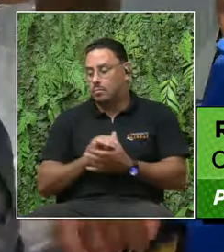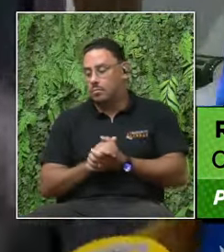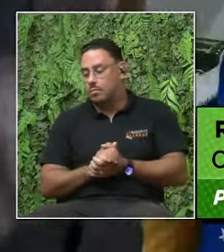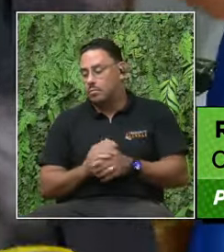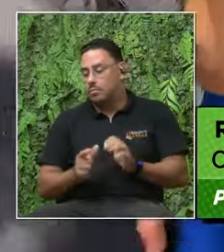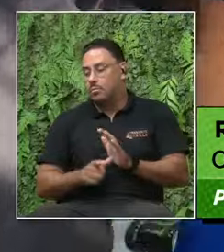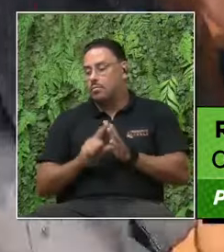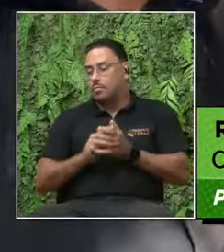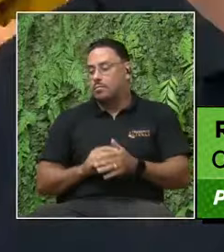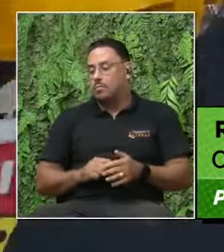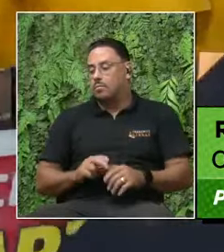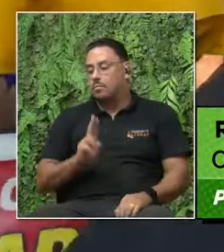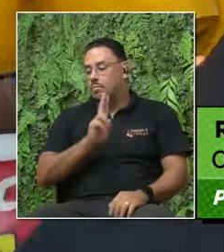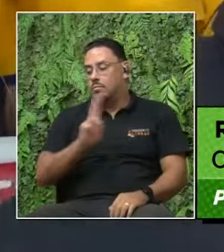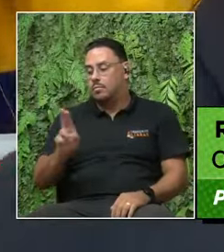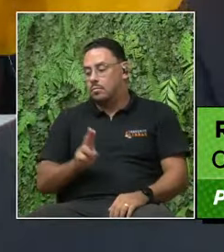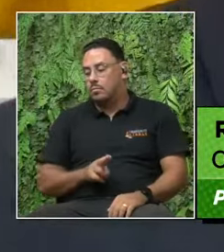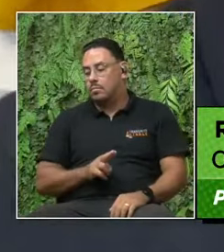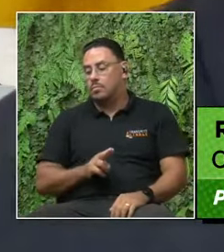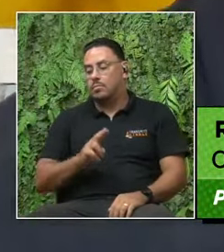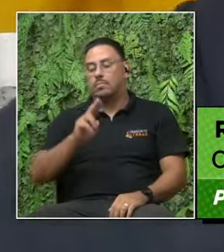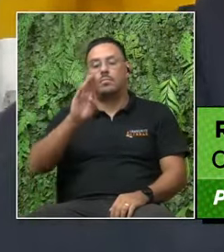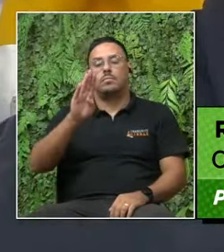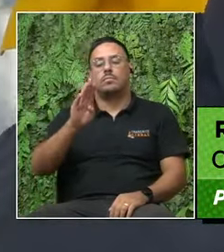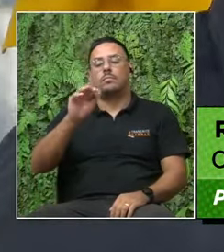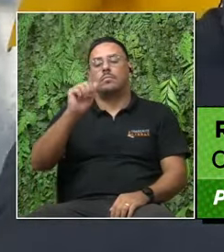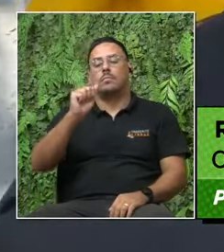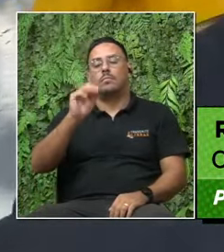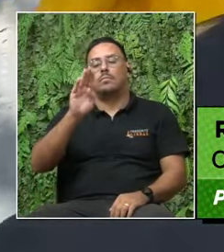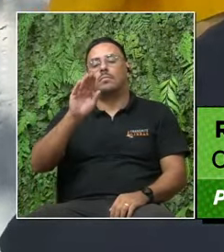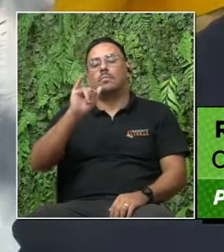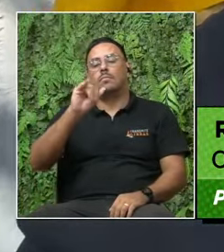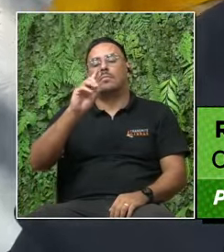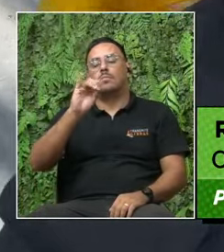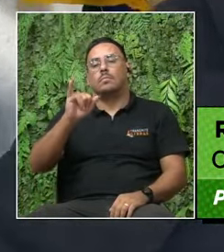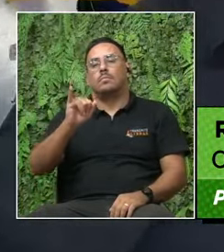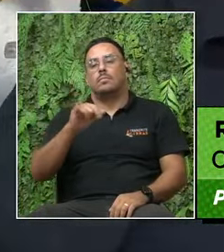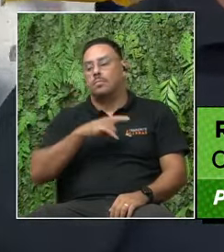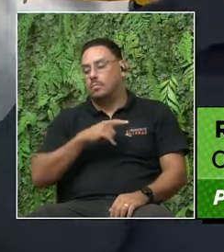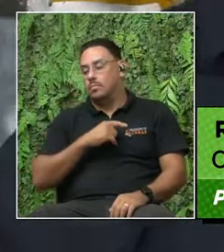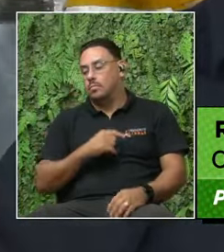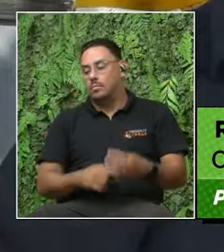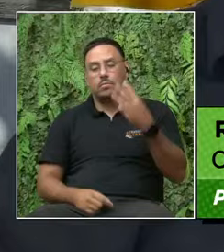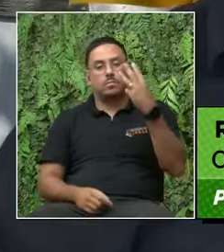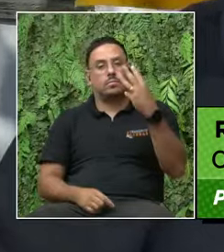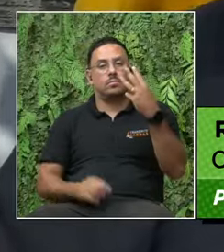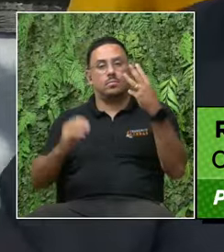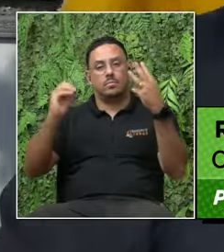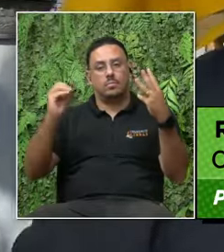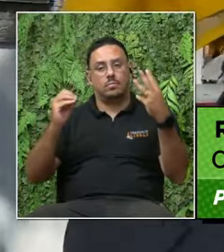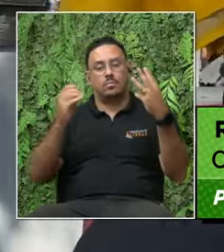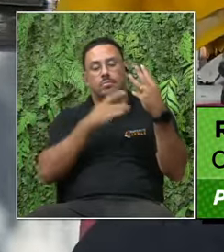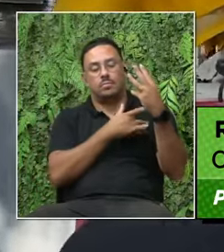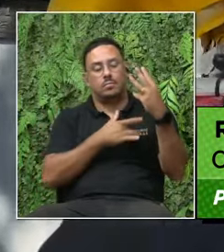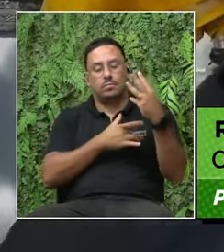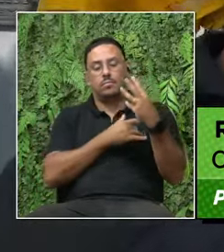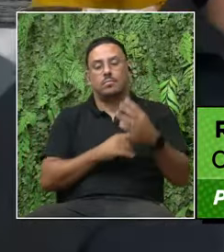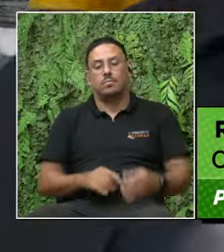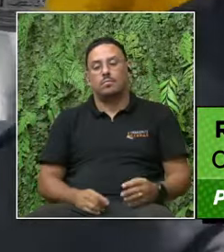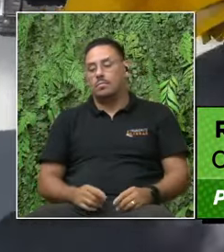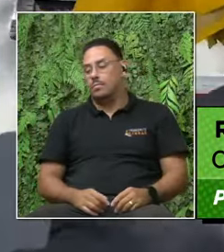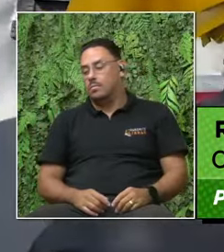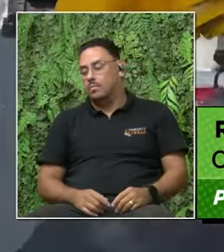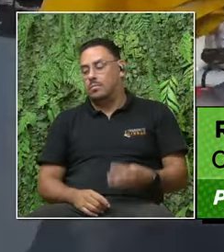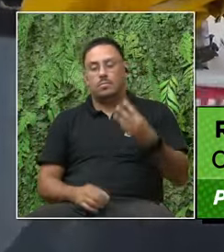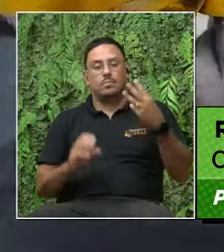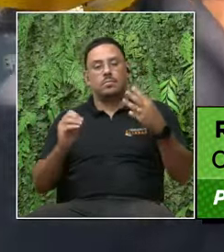antes do jogo como é que é seu nome meu amigo meu nome é bab e aqui 3 a 0 pro cabuloso hoje sem massagem